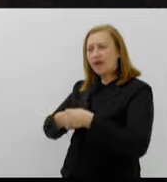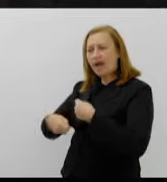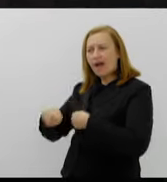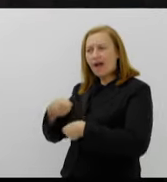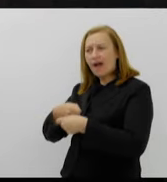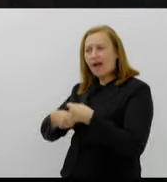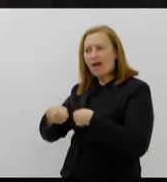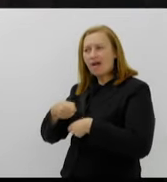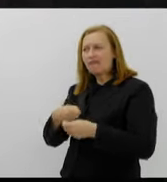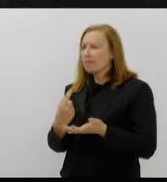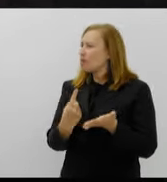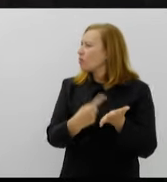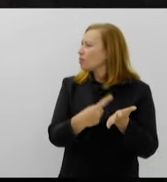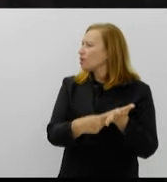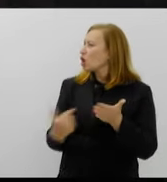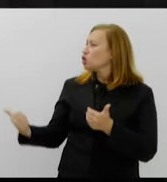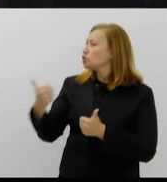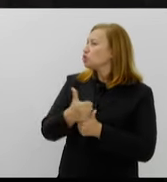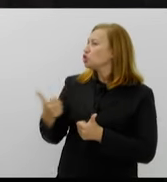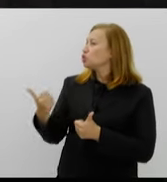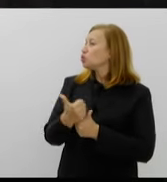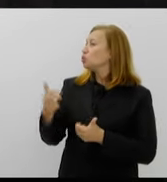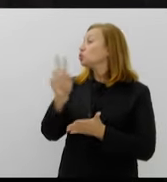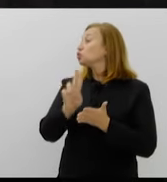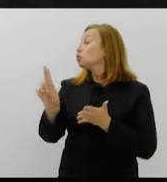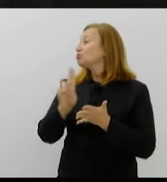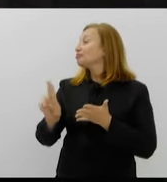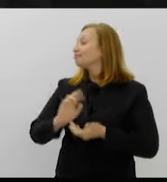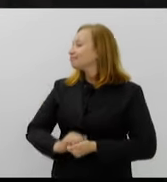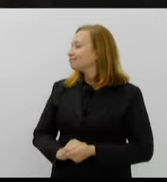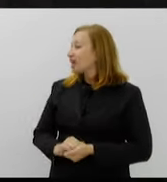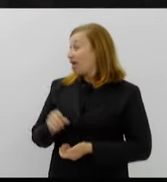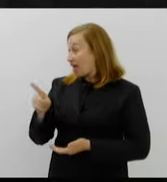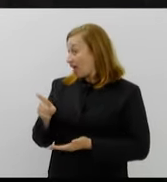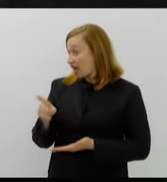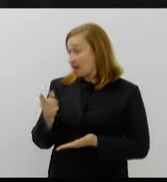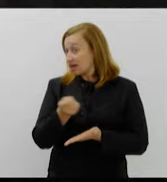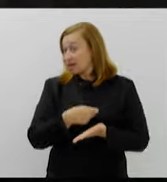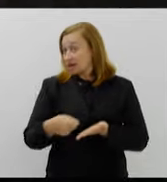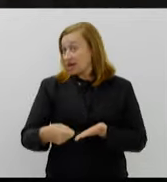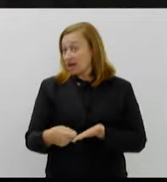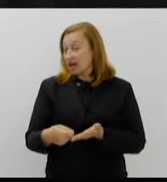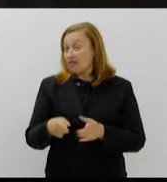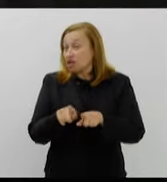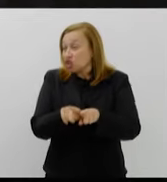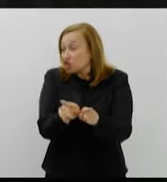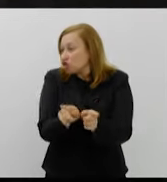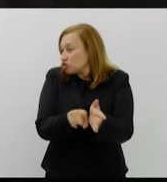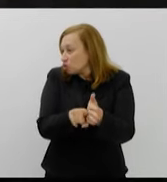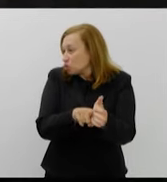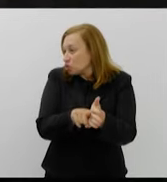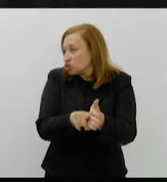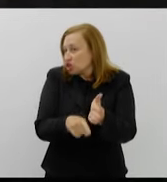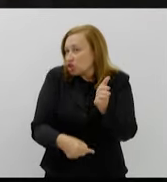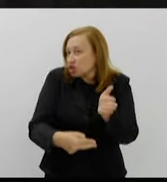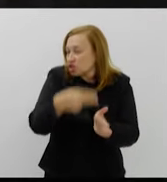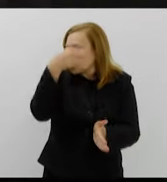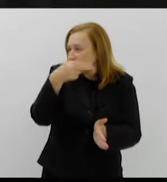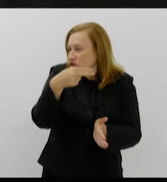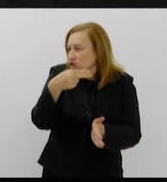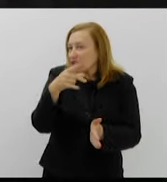marcação desses exam substituindo os nomes ela marcava ginecologista cirurgia clínico